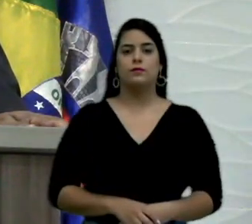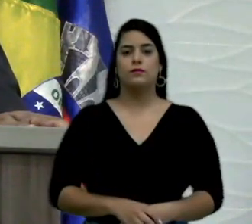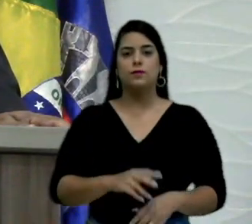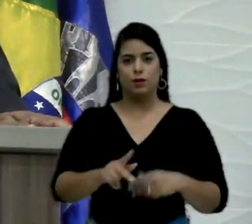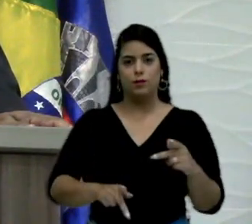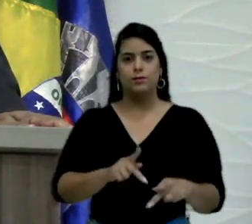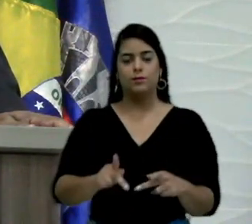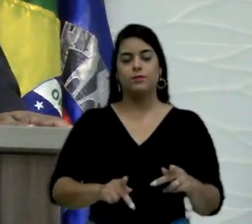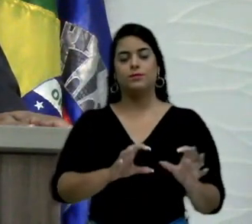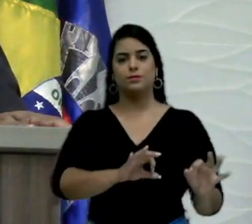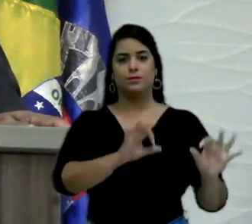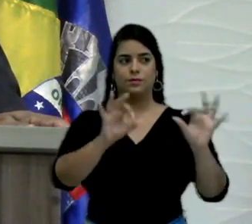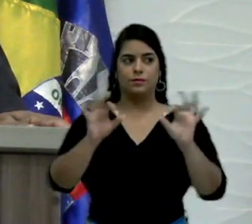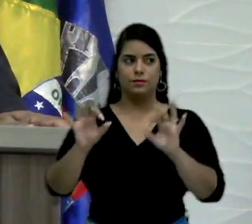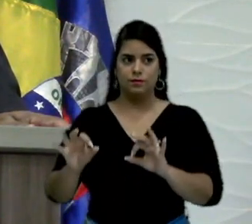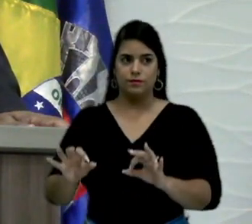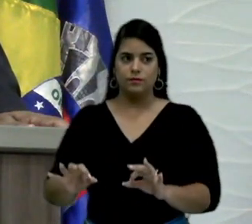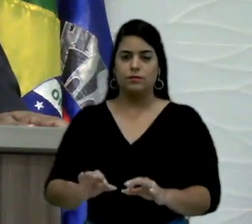pessoal que nos acompanham